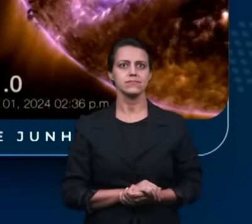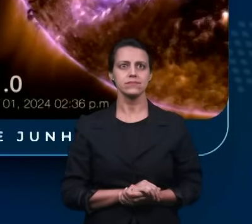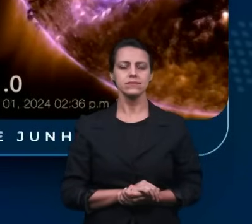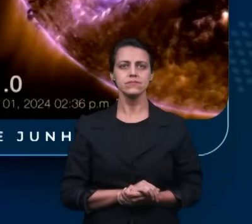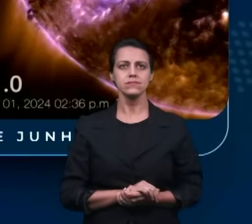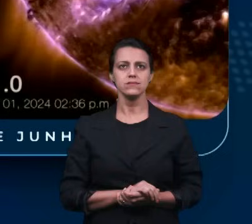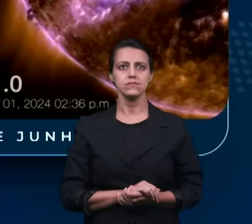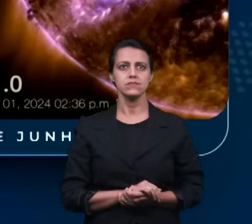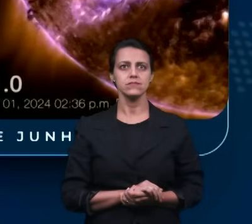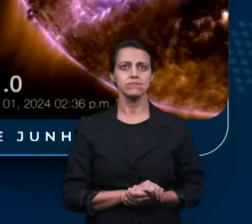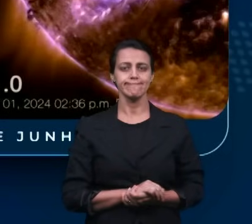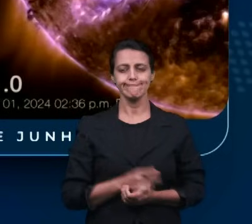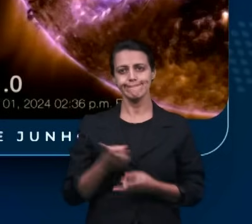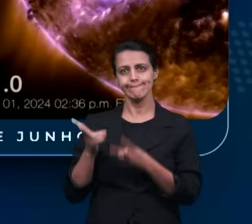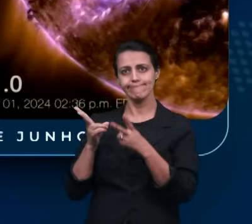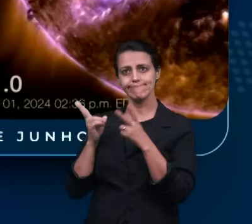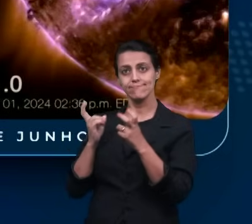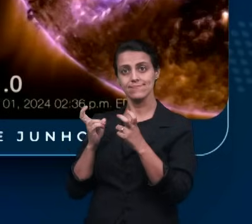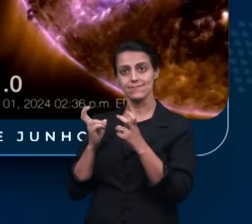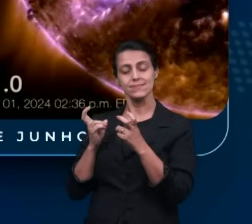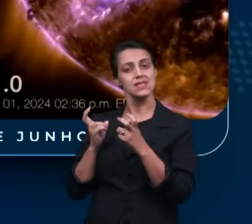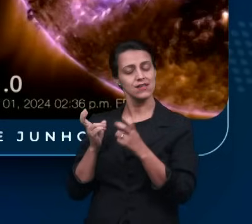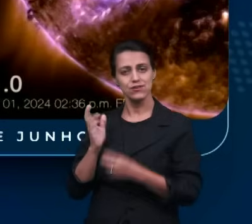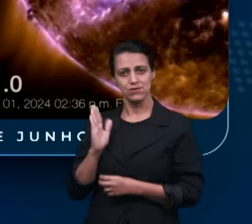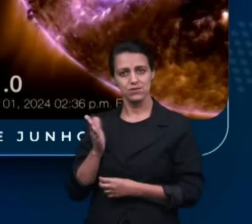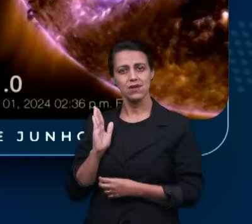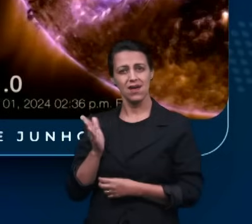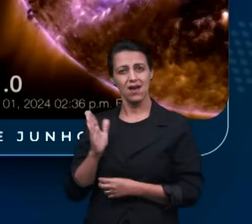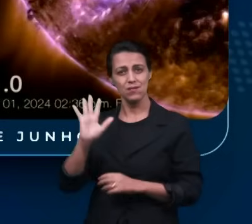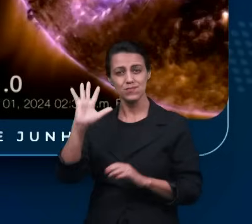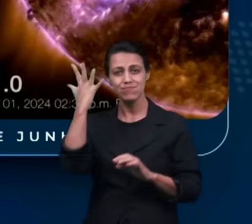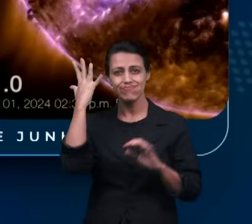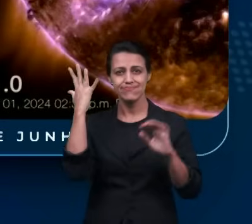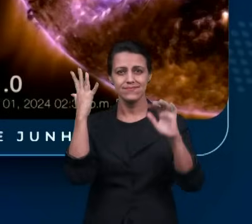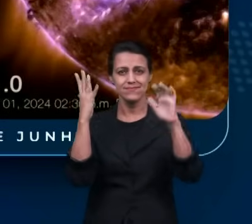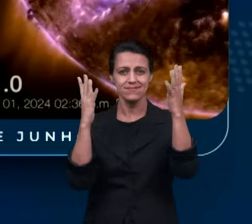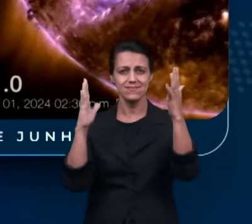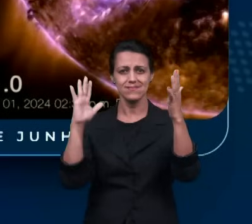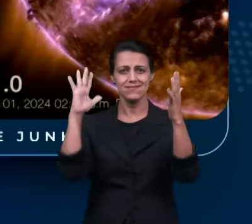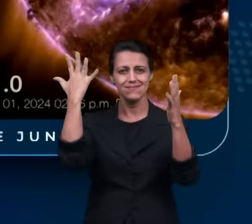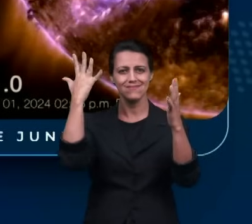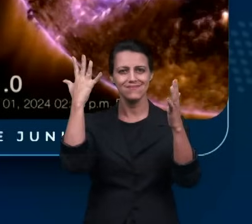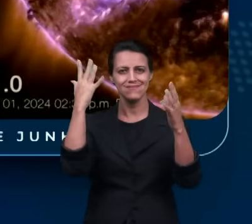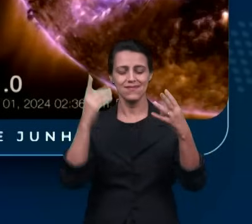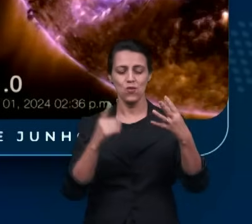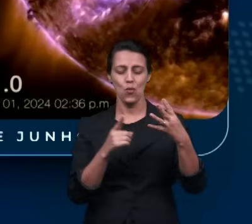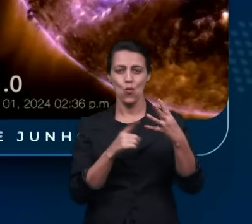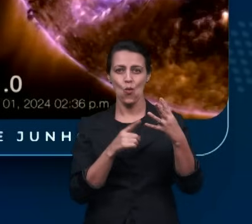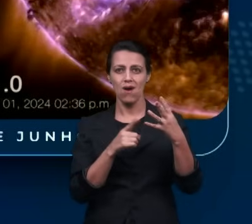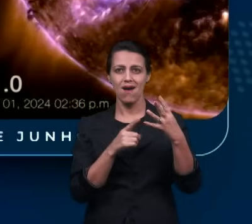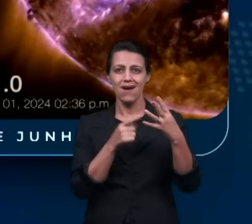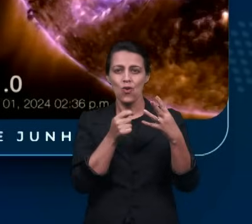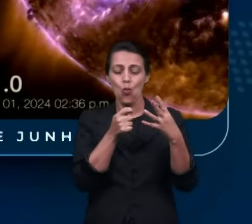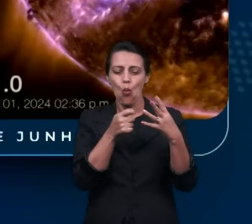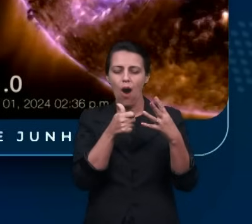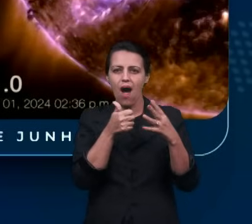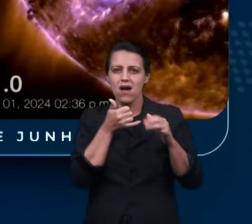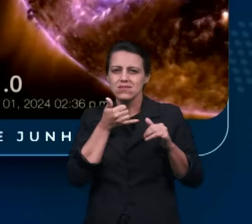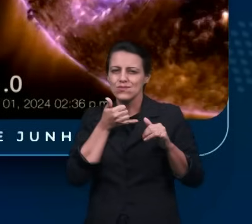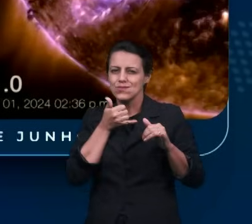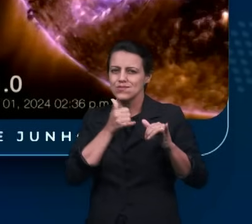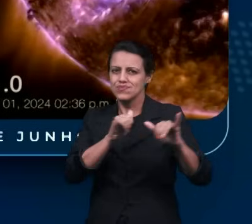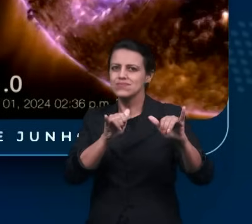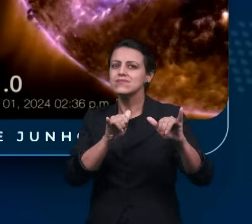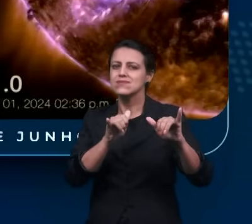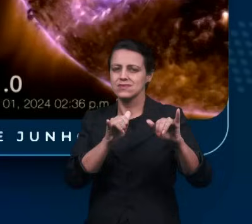os irmãos observam, já são os sinais que a quarta trombeta está prestes a tocar. Temos aí a